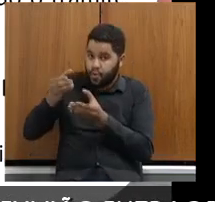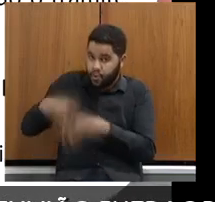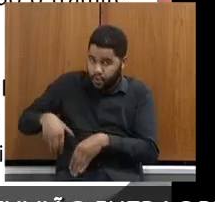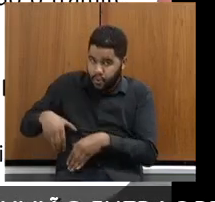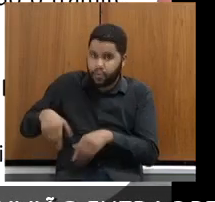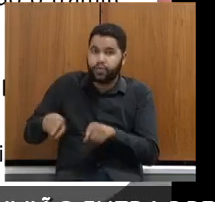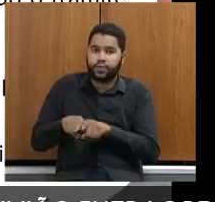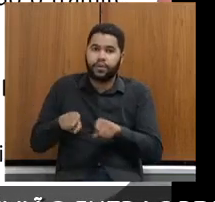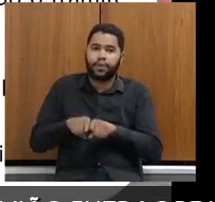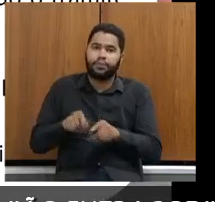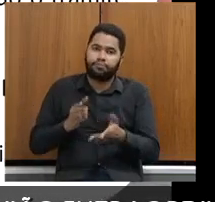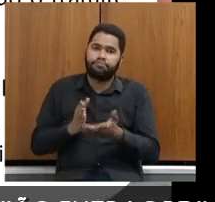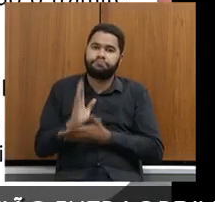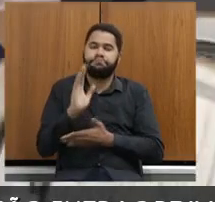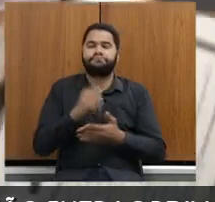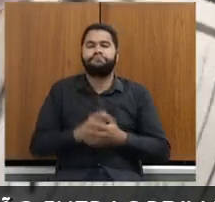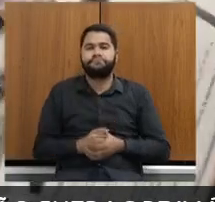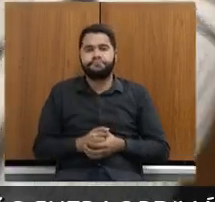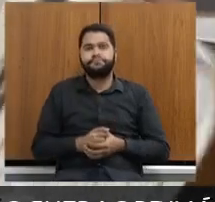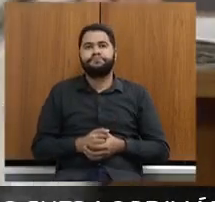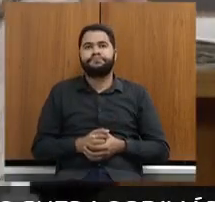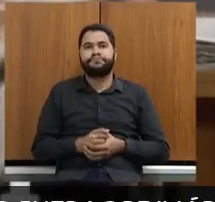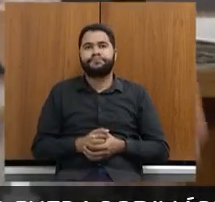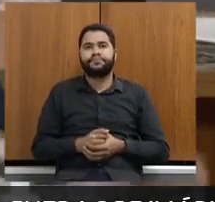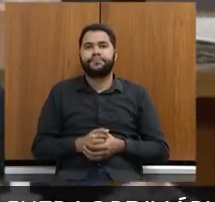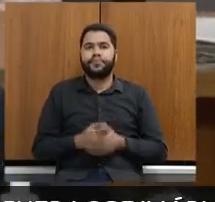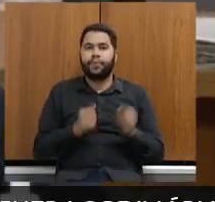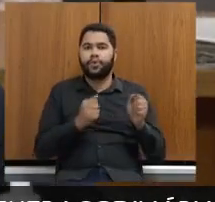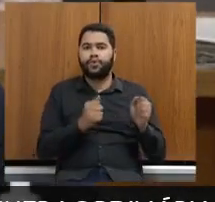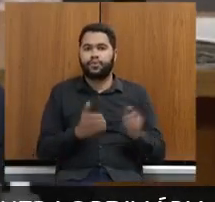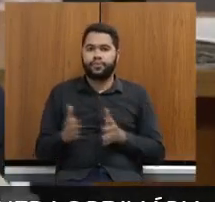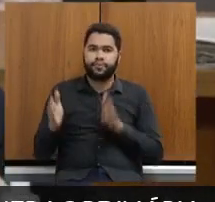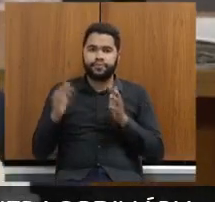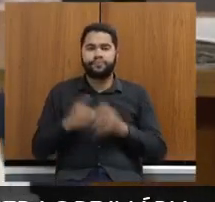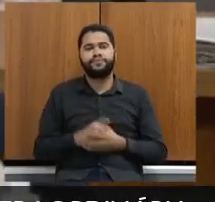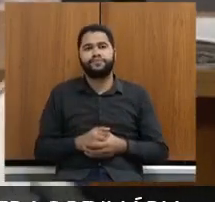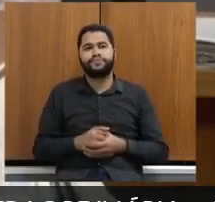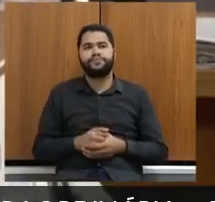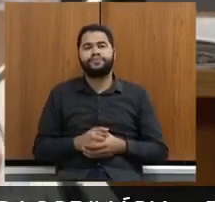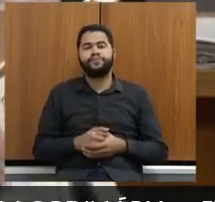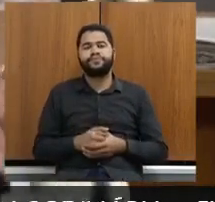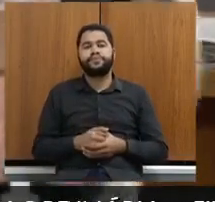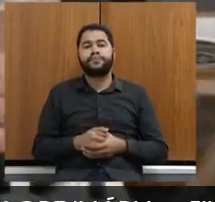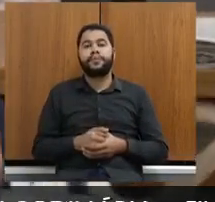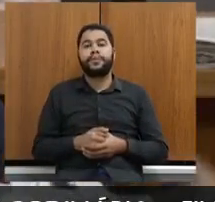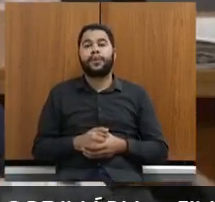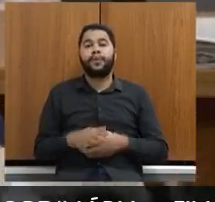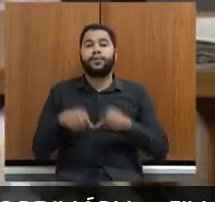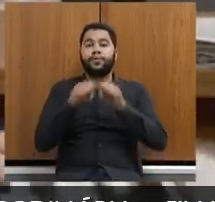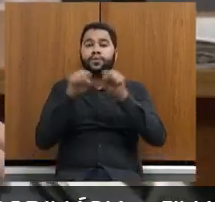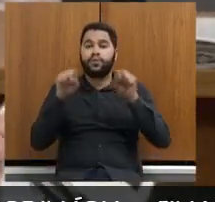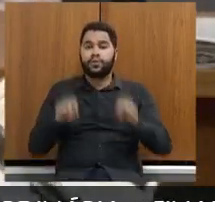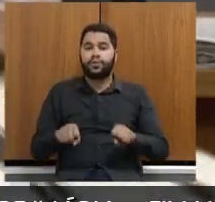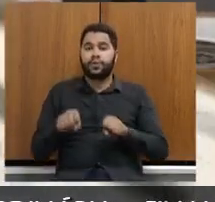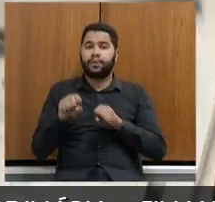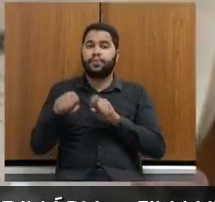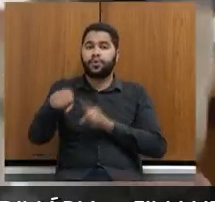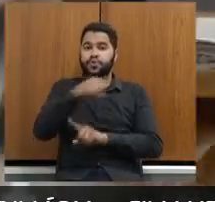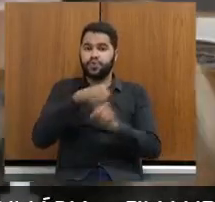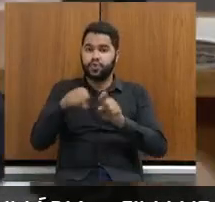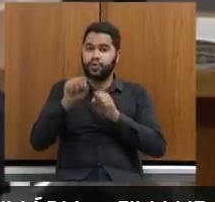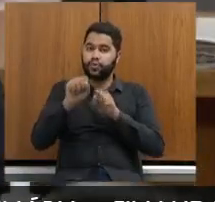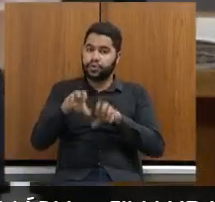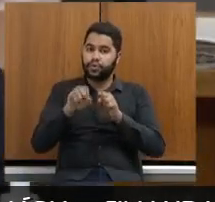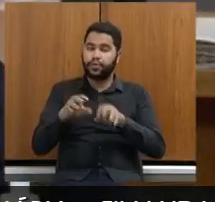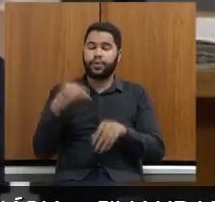policial penal efetivar pode passar no sistema socioeducativo também é